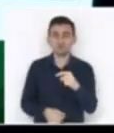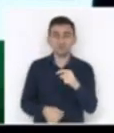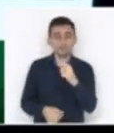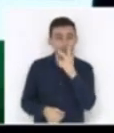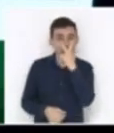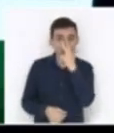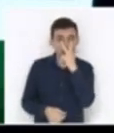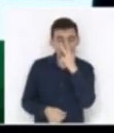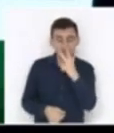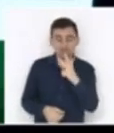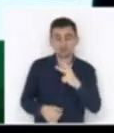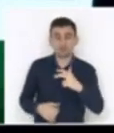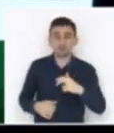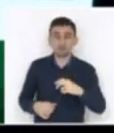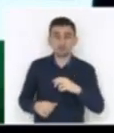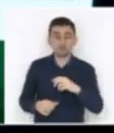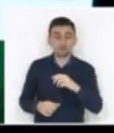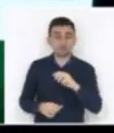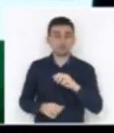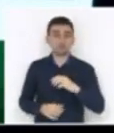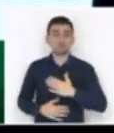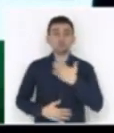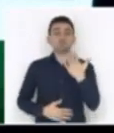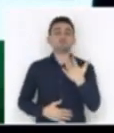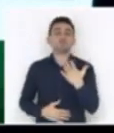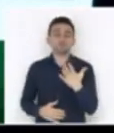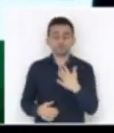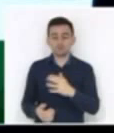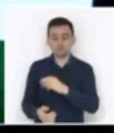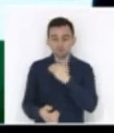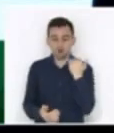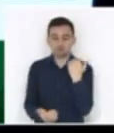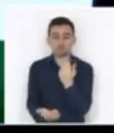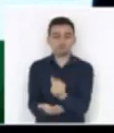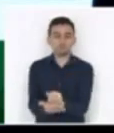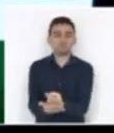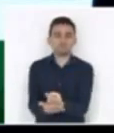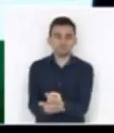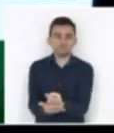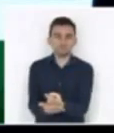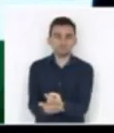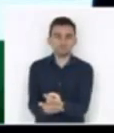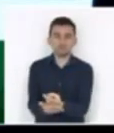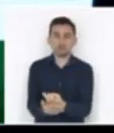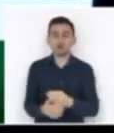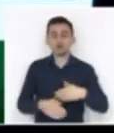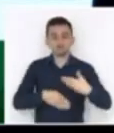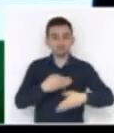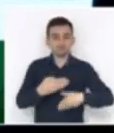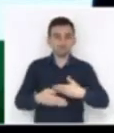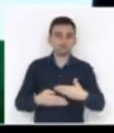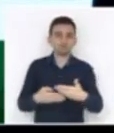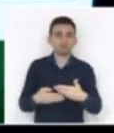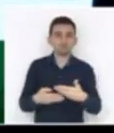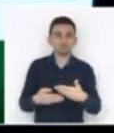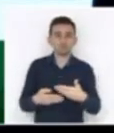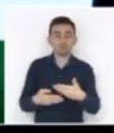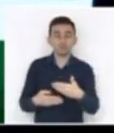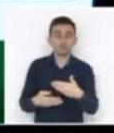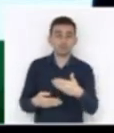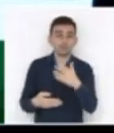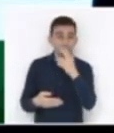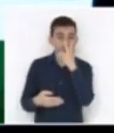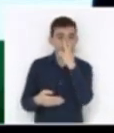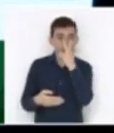mal súbito, morre sobre o canteiro. A cena se revela como uma das mais simbólicas